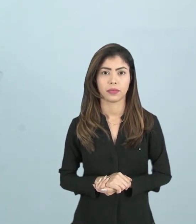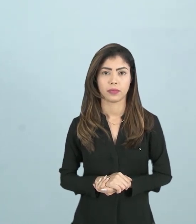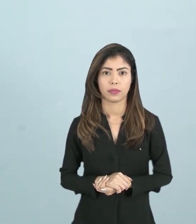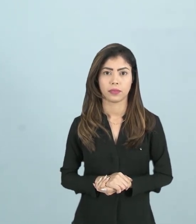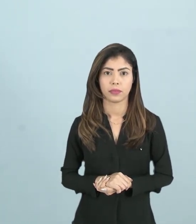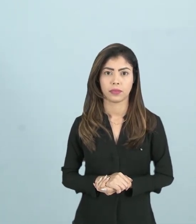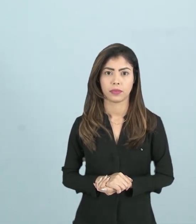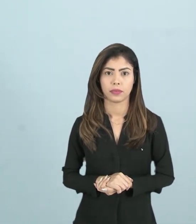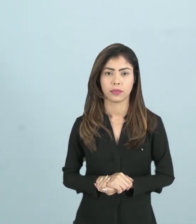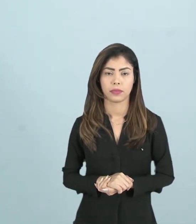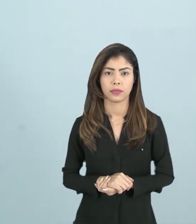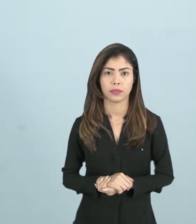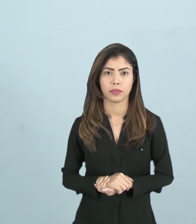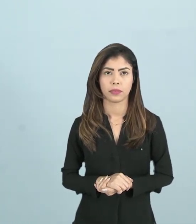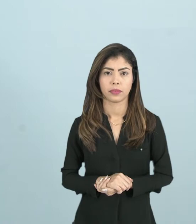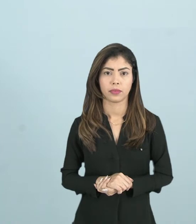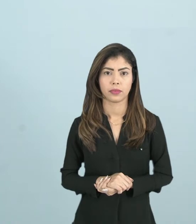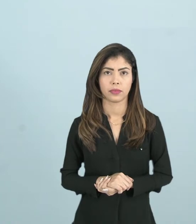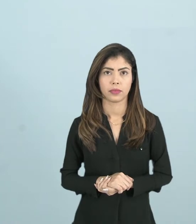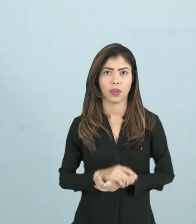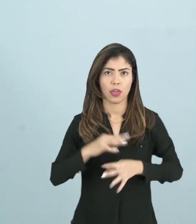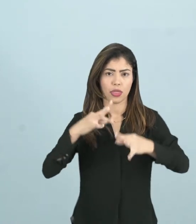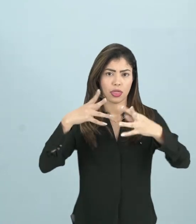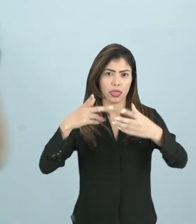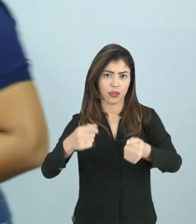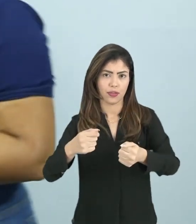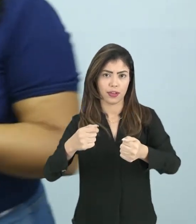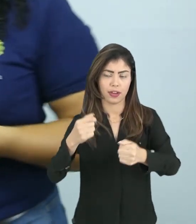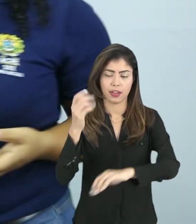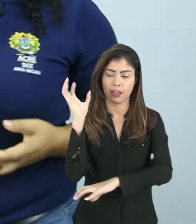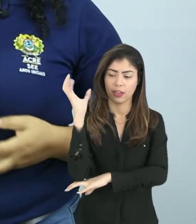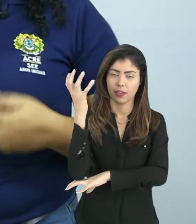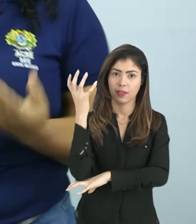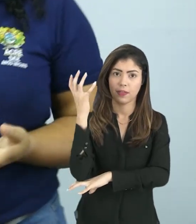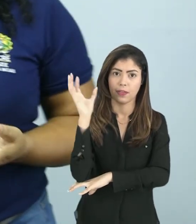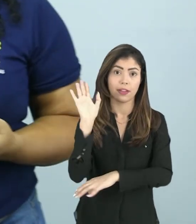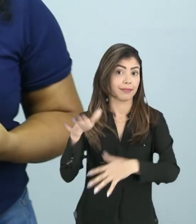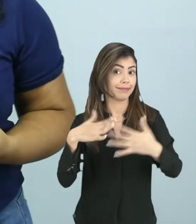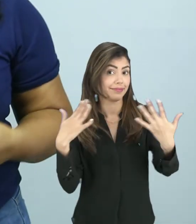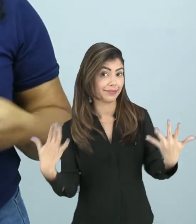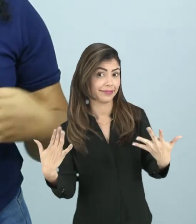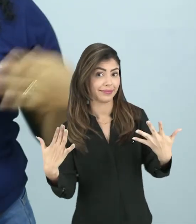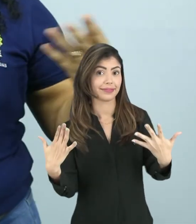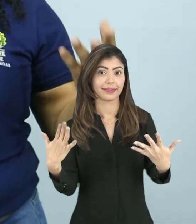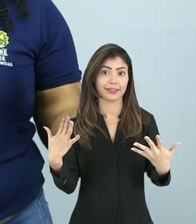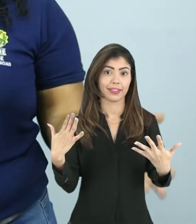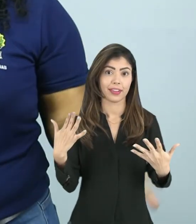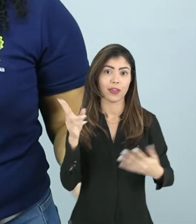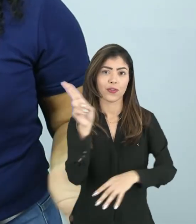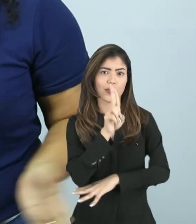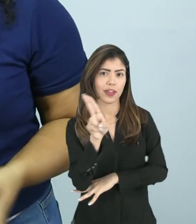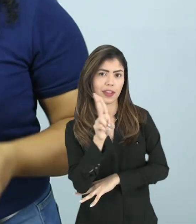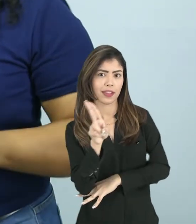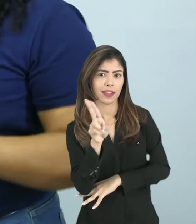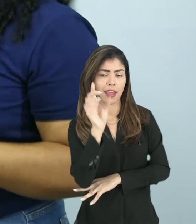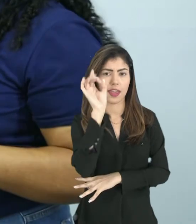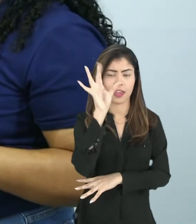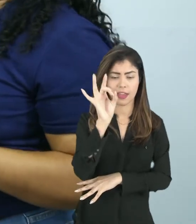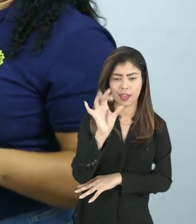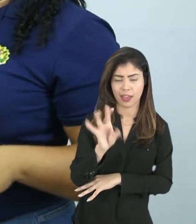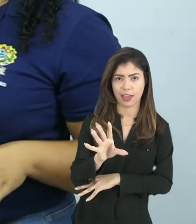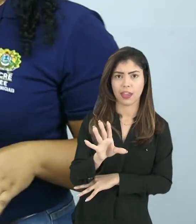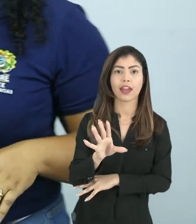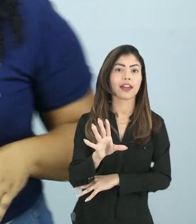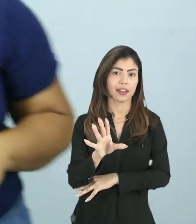com todas as suas partes, certo? E aí, que tal nós colocarmos o nome de cada parte